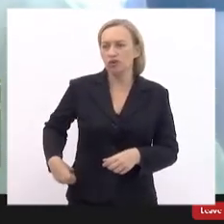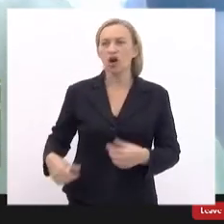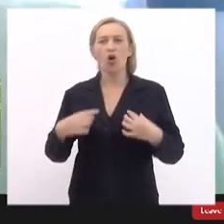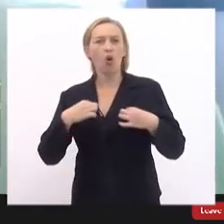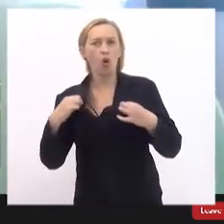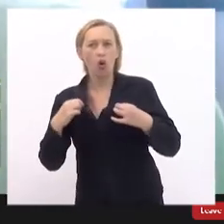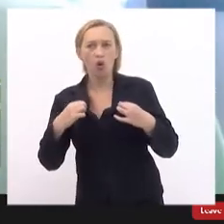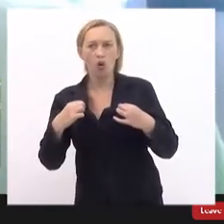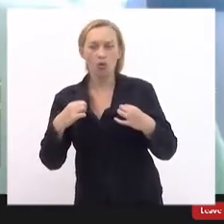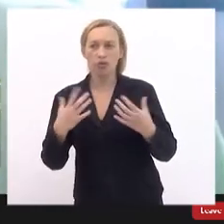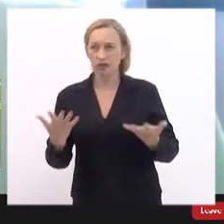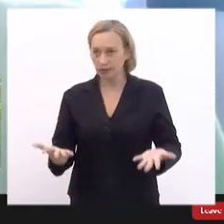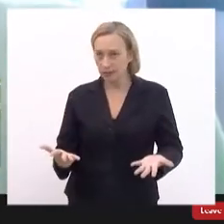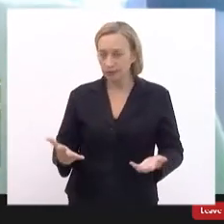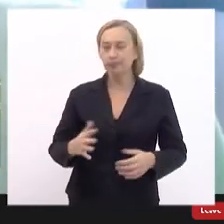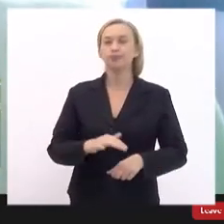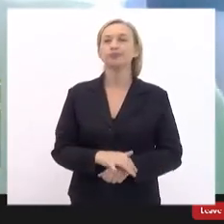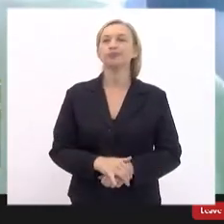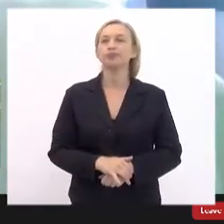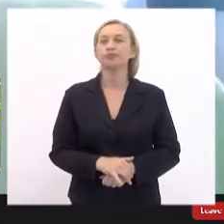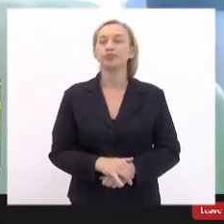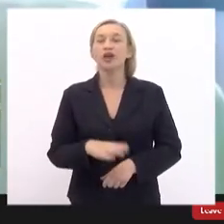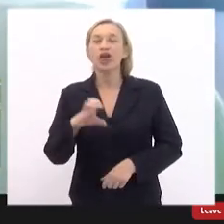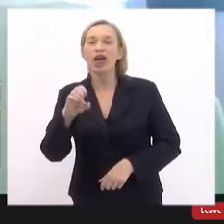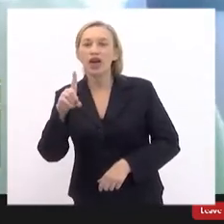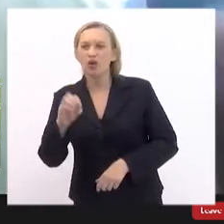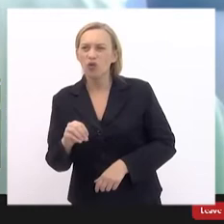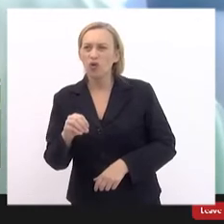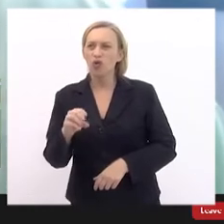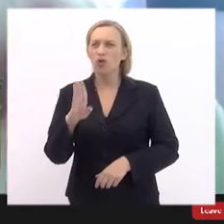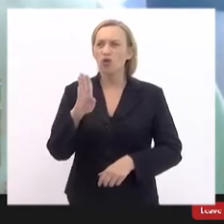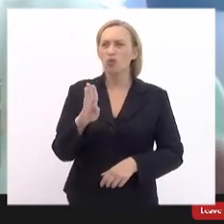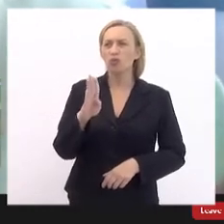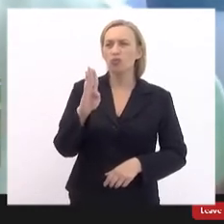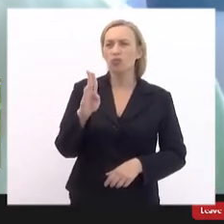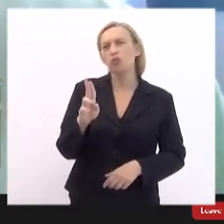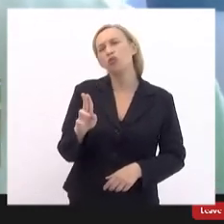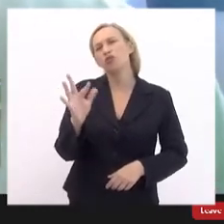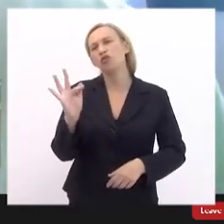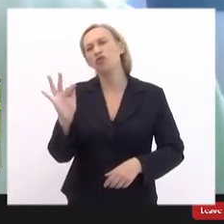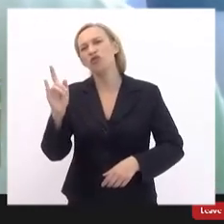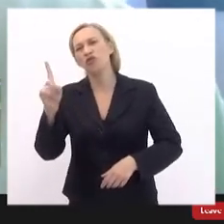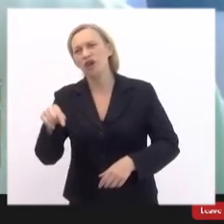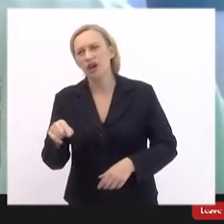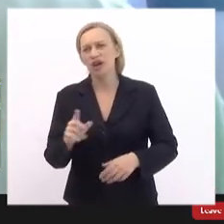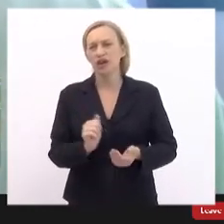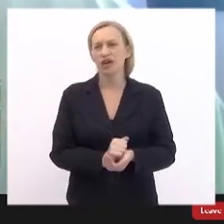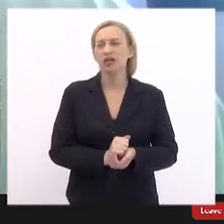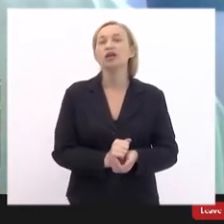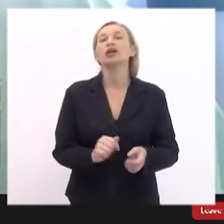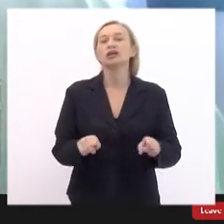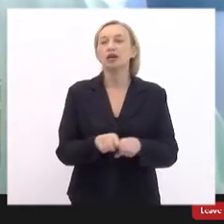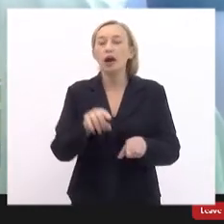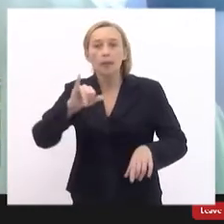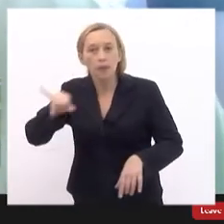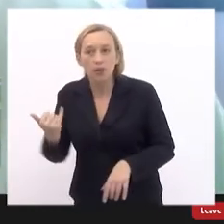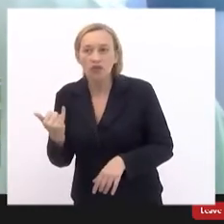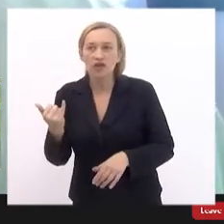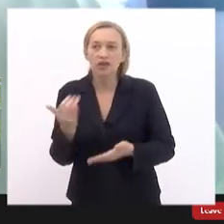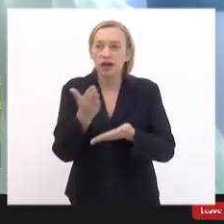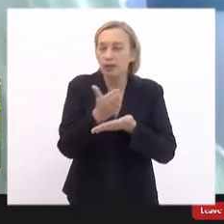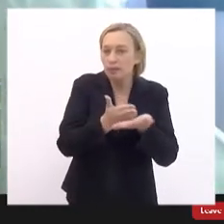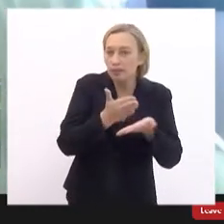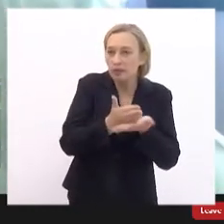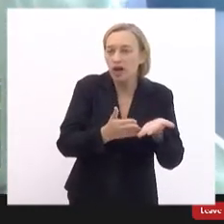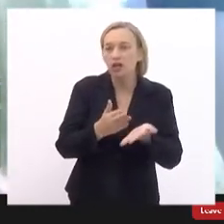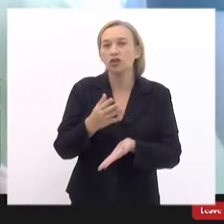roupas, luminárias, o eco-buffet, de aproveitar partes dos alimentos que normalmente as pessoas não